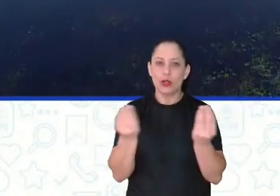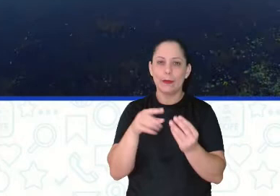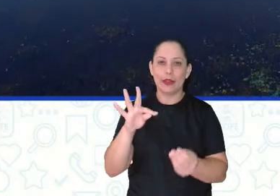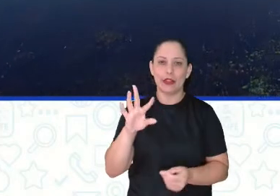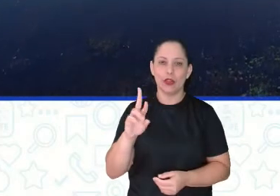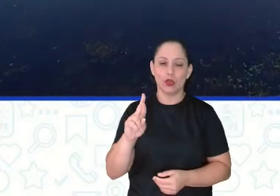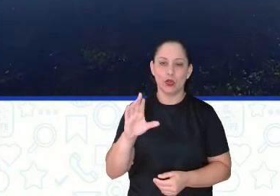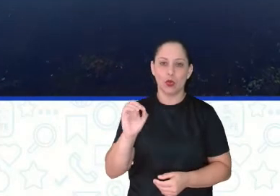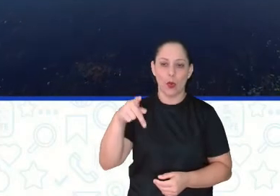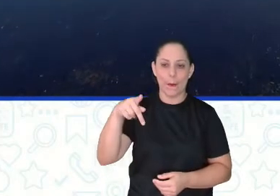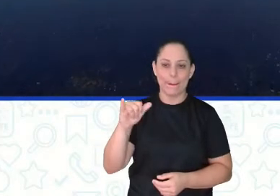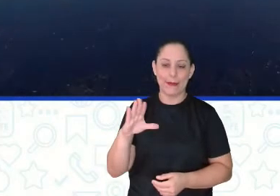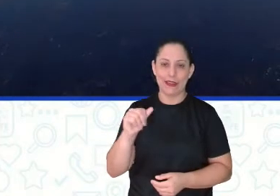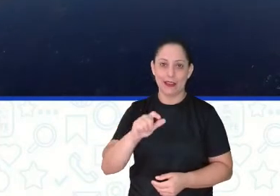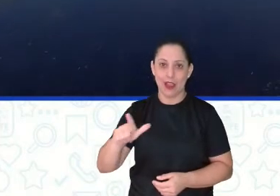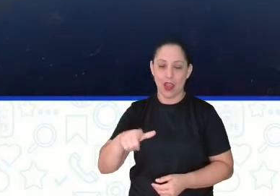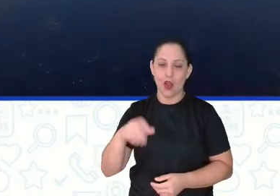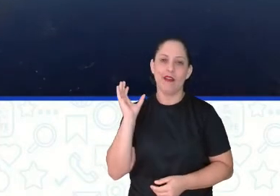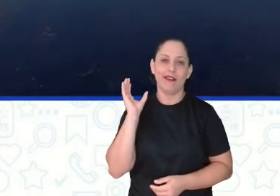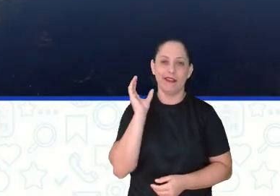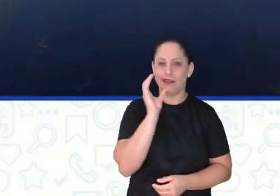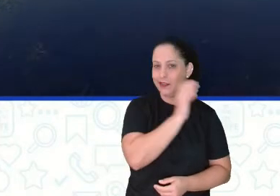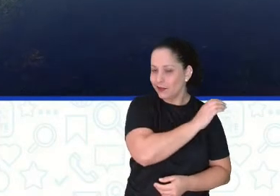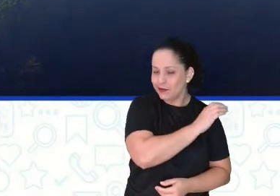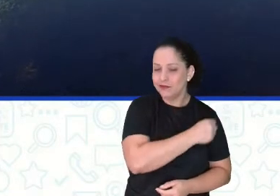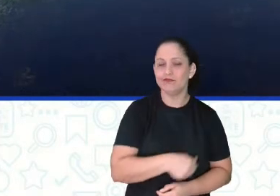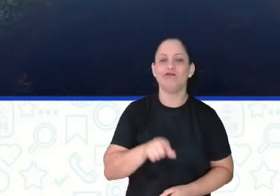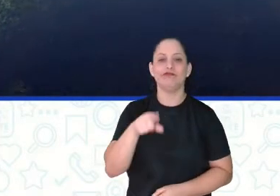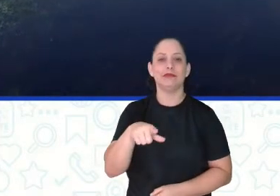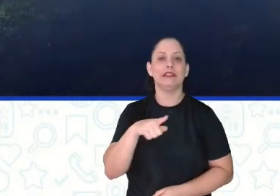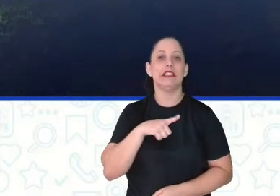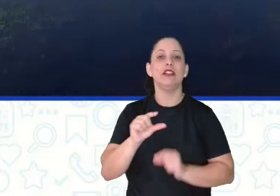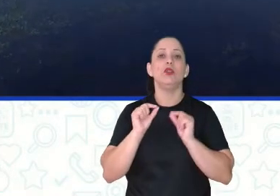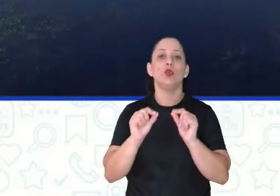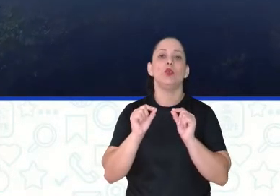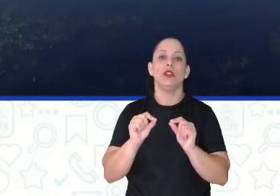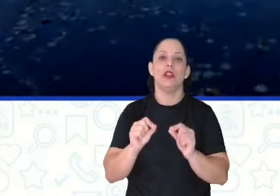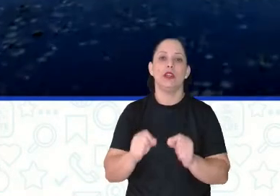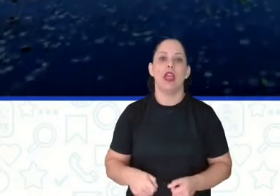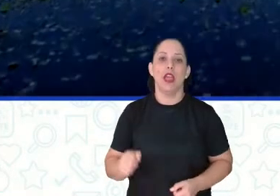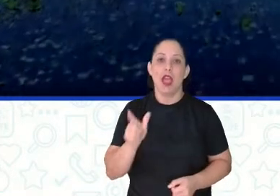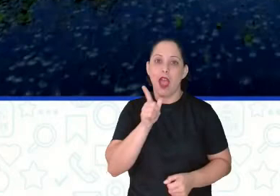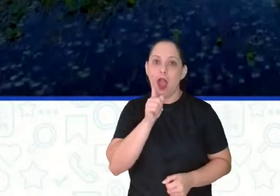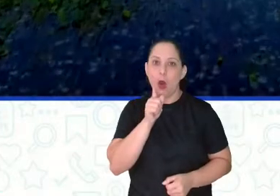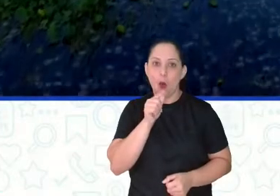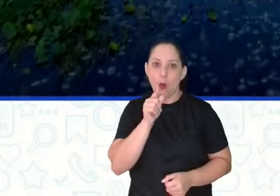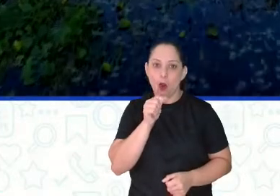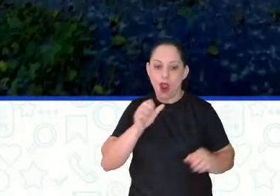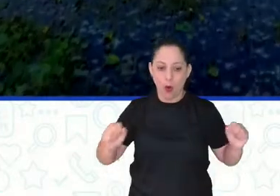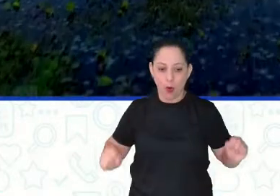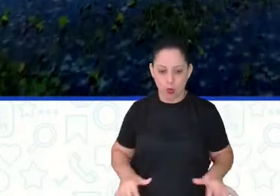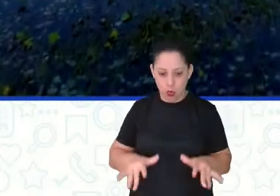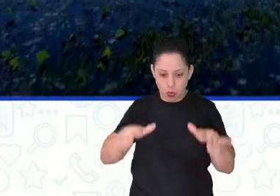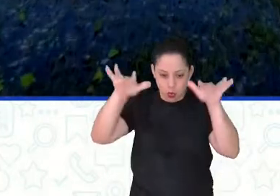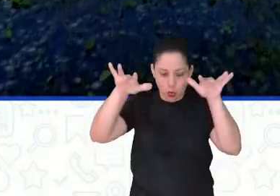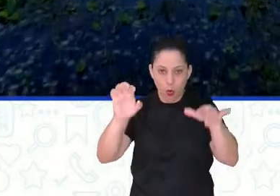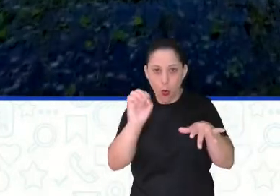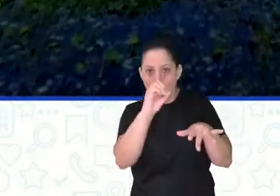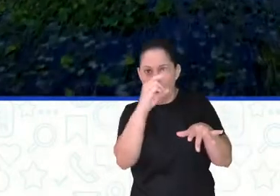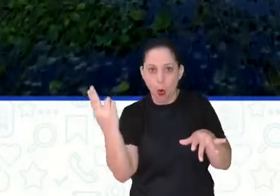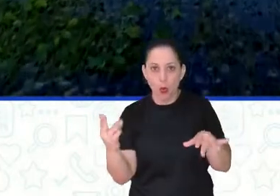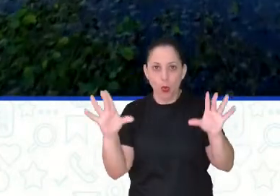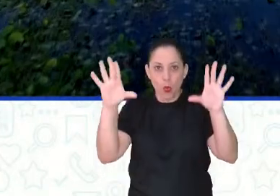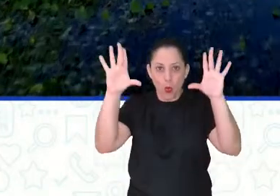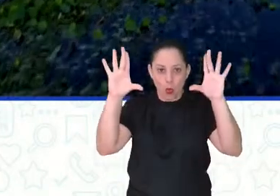o período de chuva é bem distribuído. Possui um sistema de cheias e seca, que a gente vai ver esse período que está